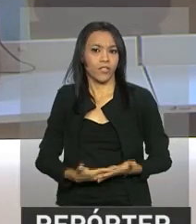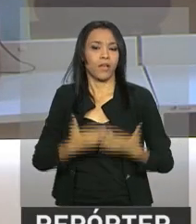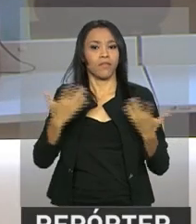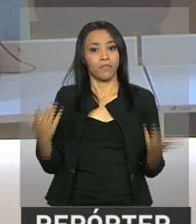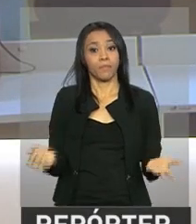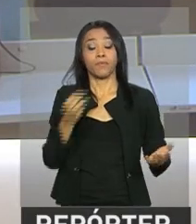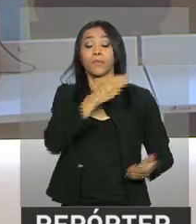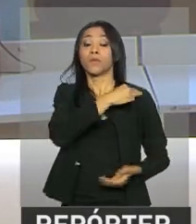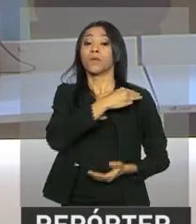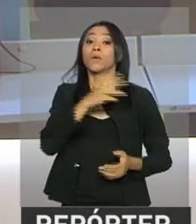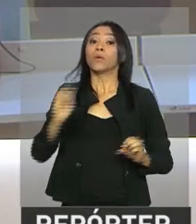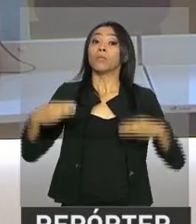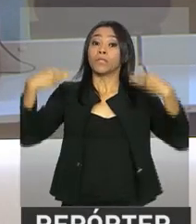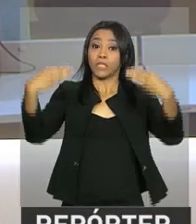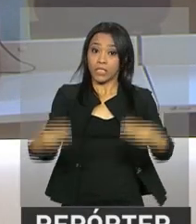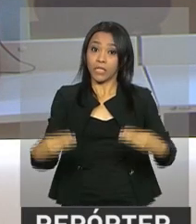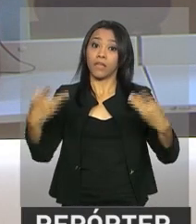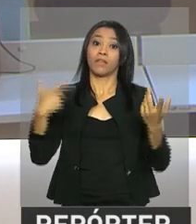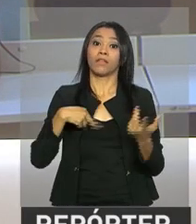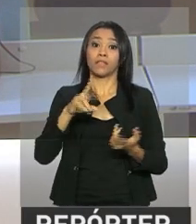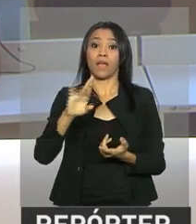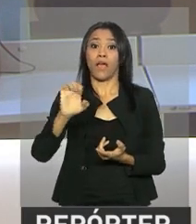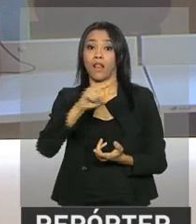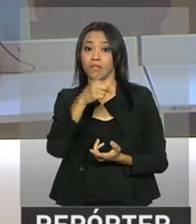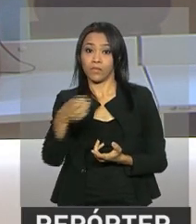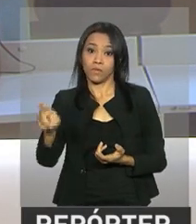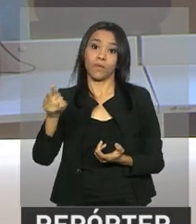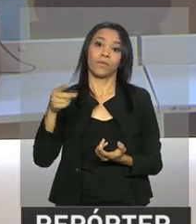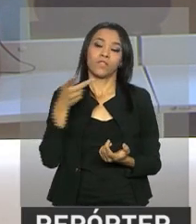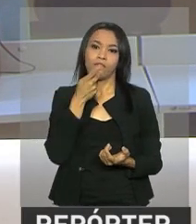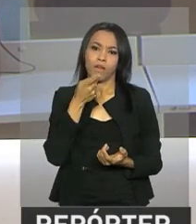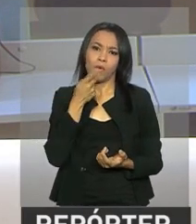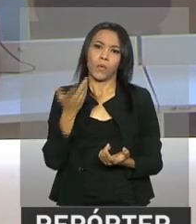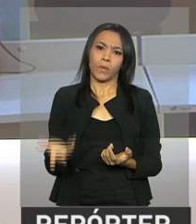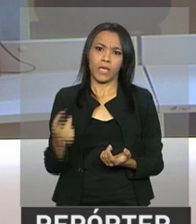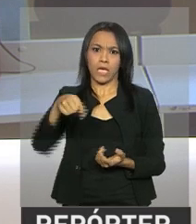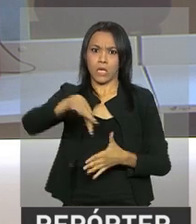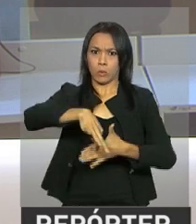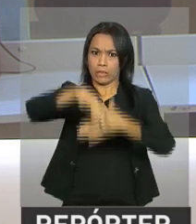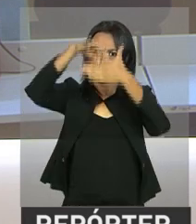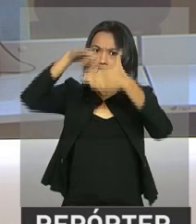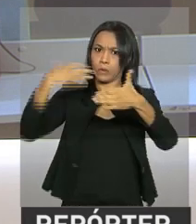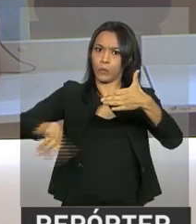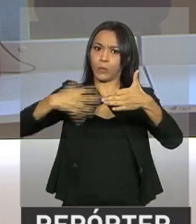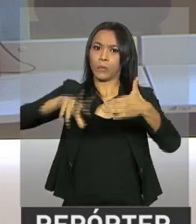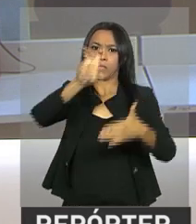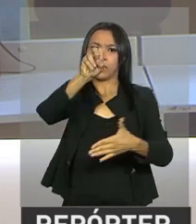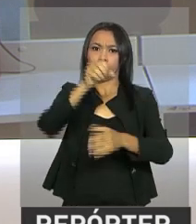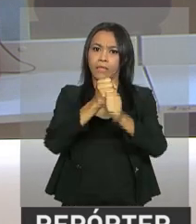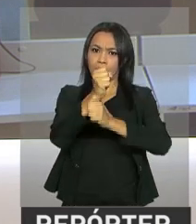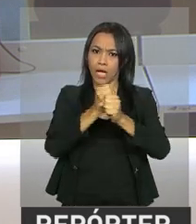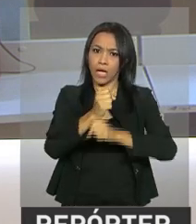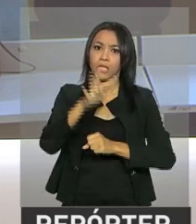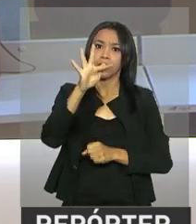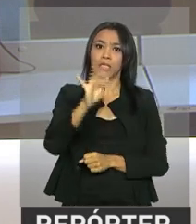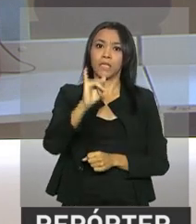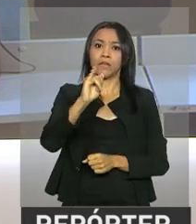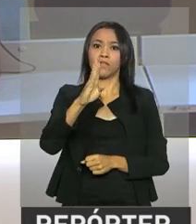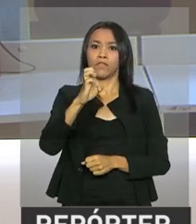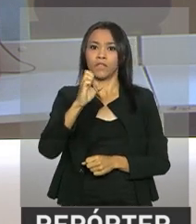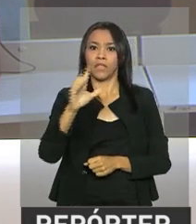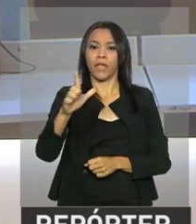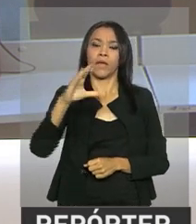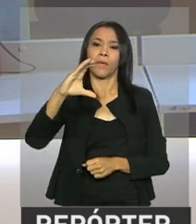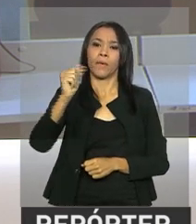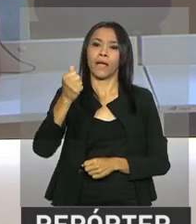o Ministério das Relações Exteriores afirmou em nota que, como dirigente máximo de seu país por 5 décadas, Fidel Castro marcou a política